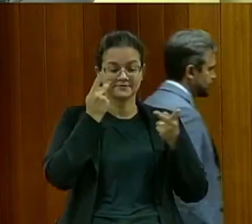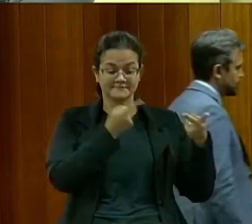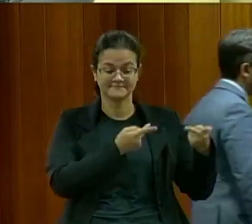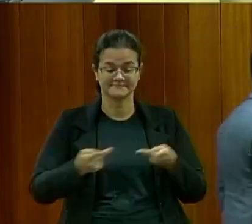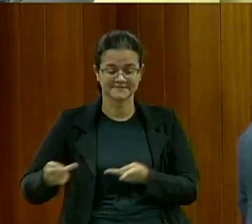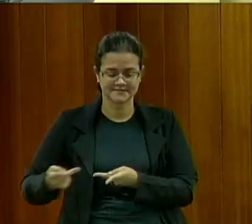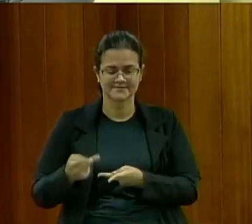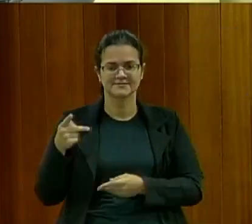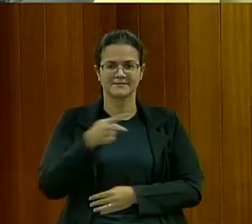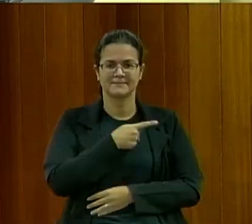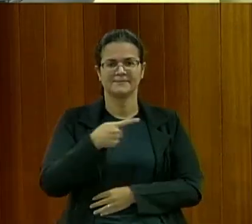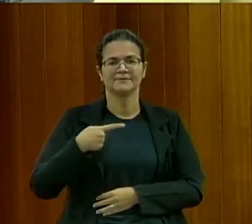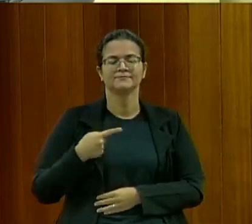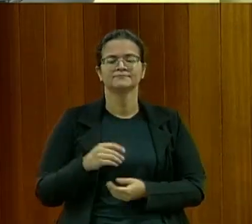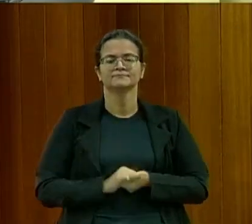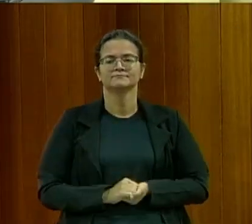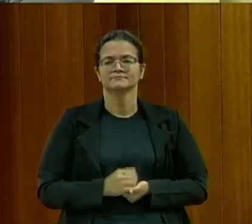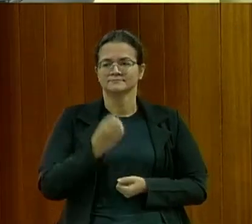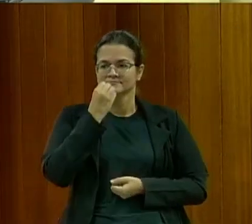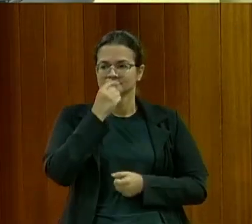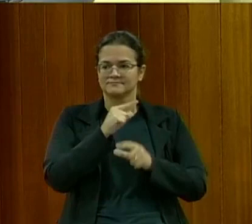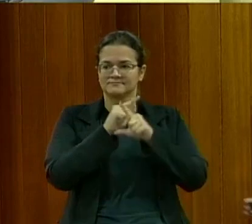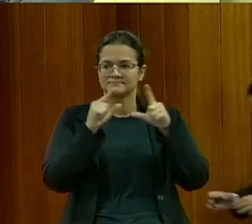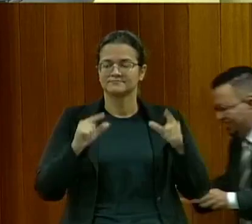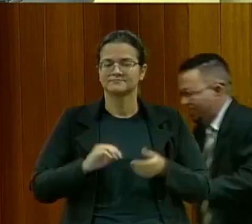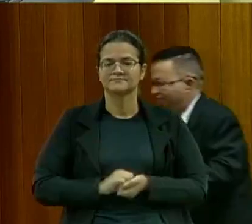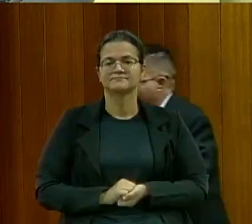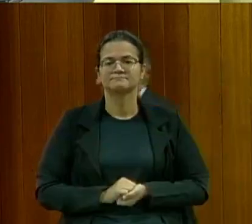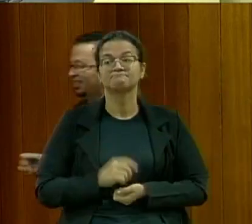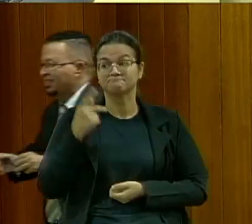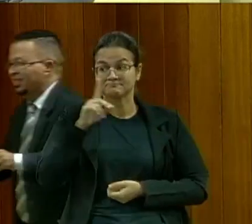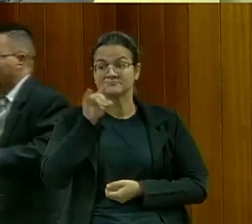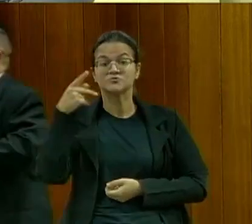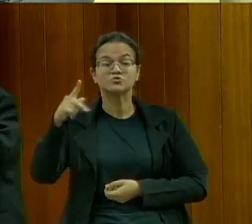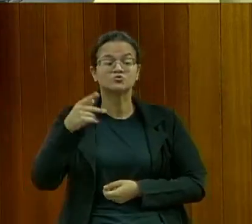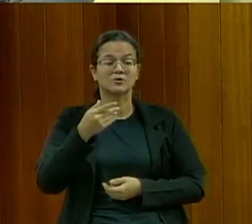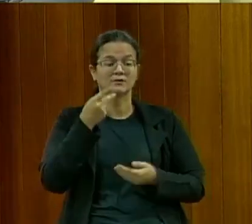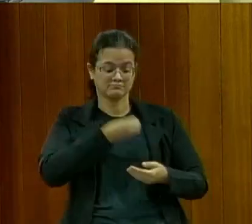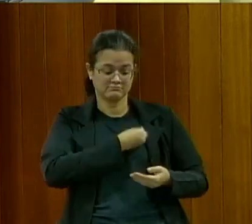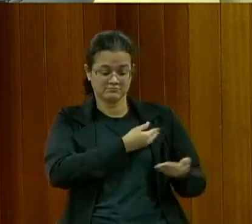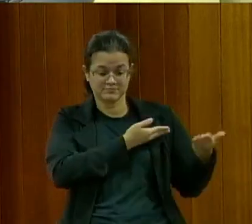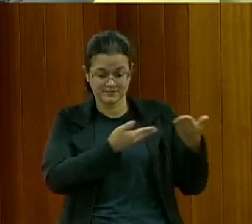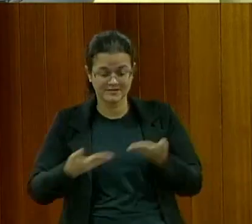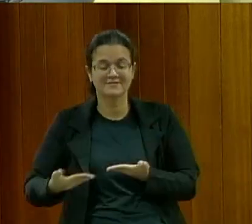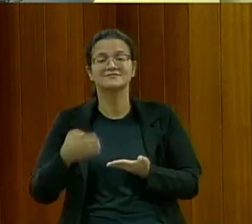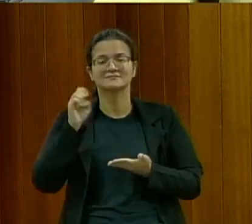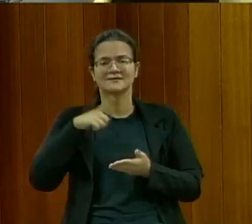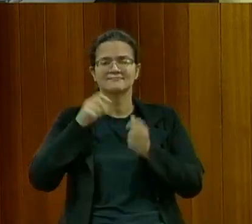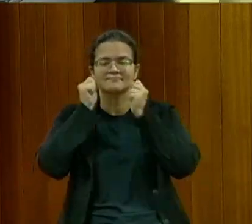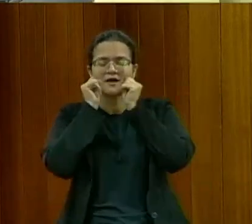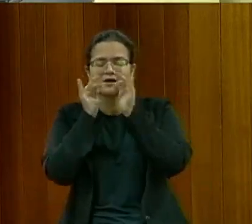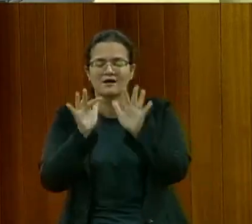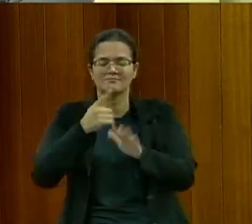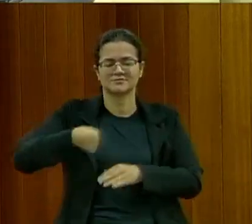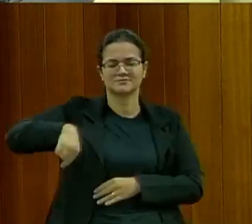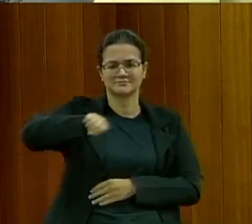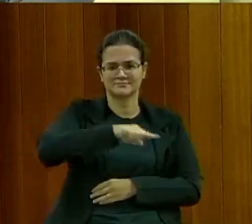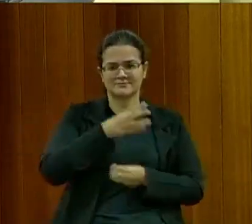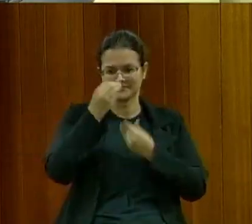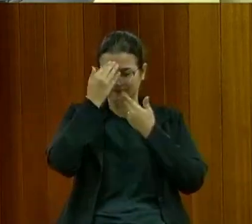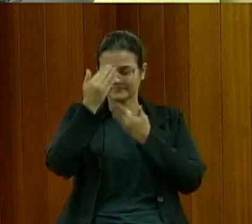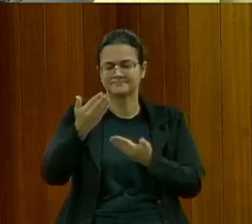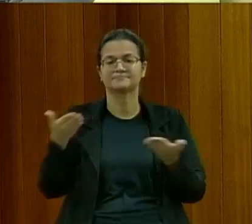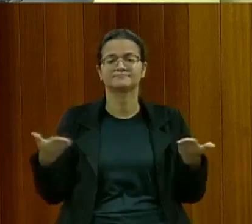dia que a sua presença abençoa, onde está precisando de bênção. Muito obrigado. Vereador Anderson Bocão.